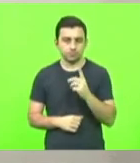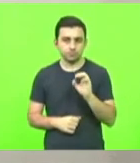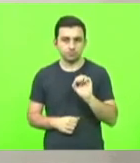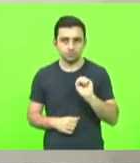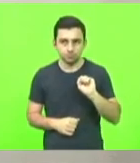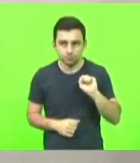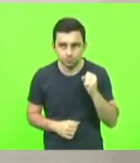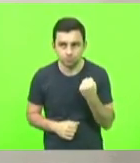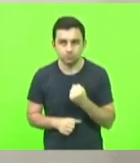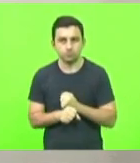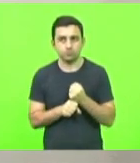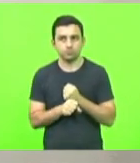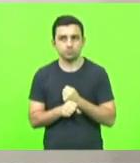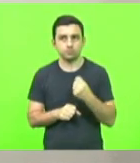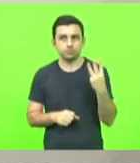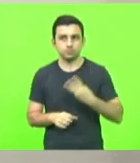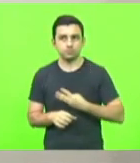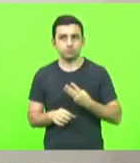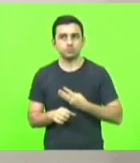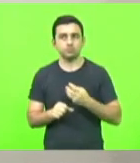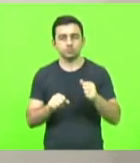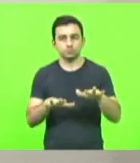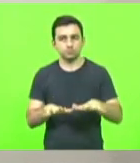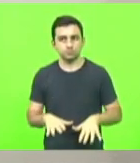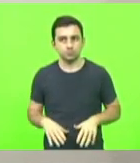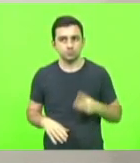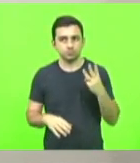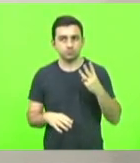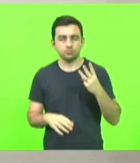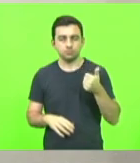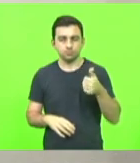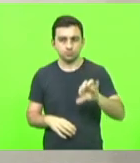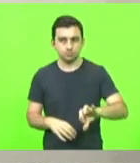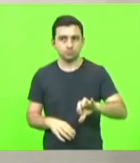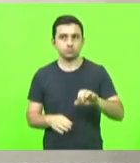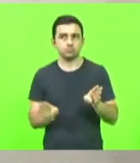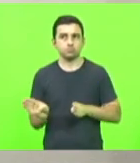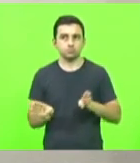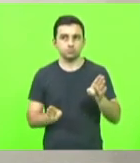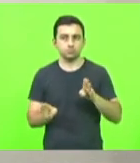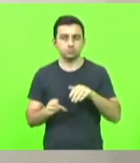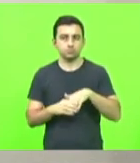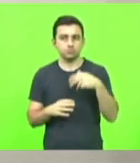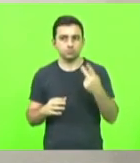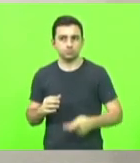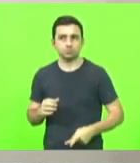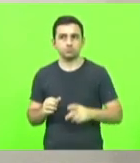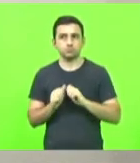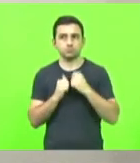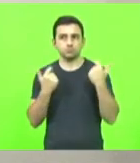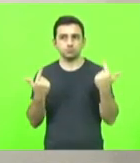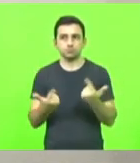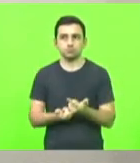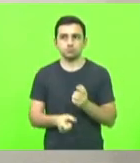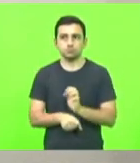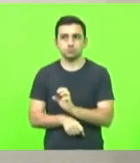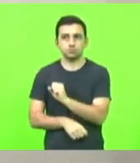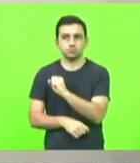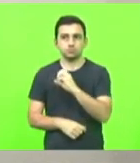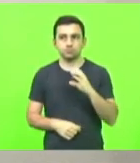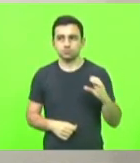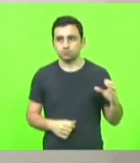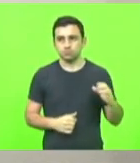sessão ordinária da 3ª sessão legislativa da 19ª legislatura da Assembleia Legislativa do Estado de Santa